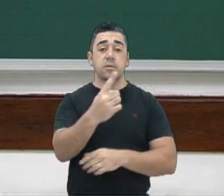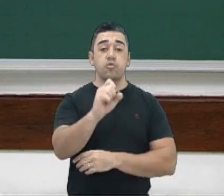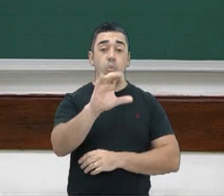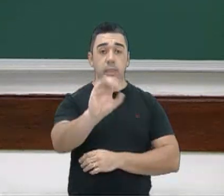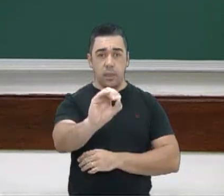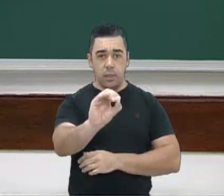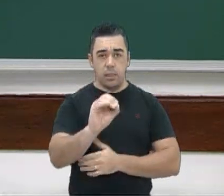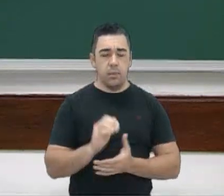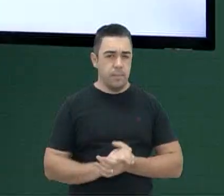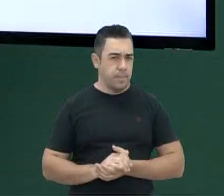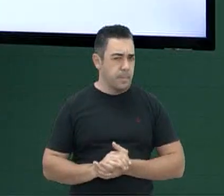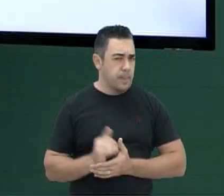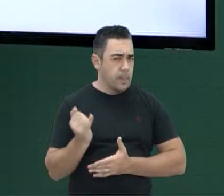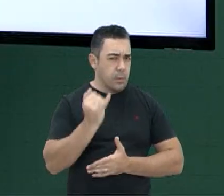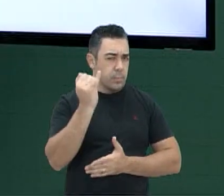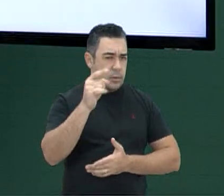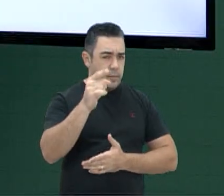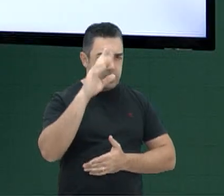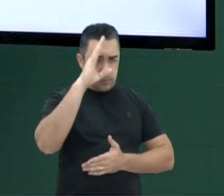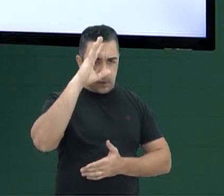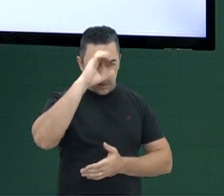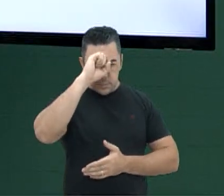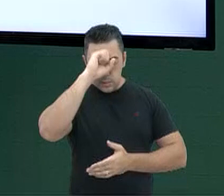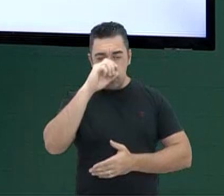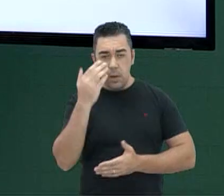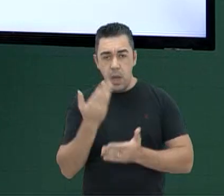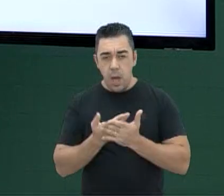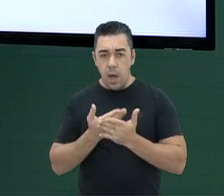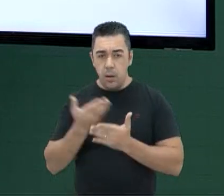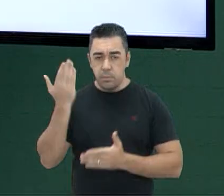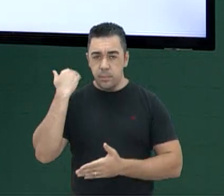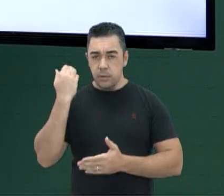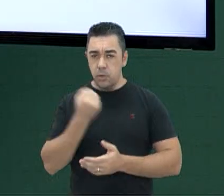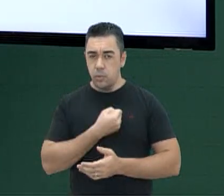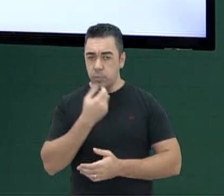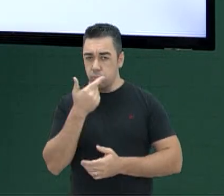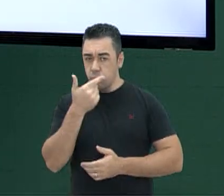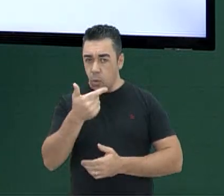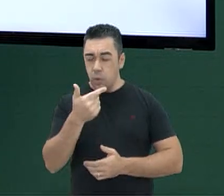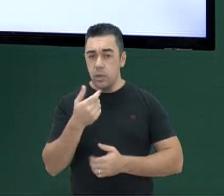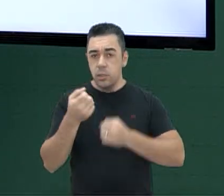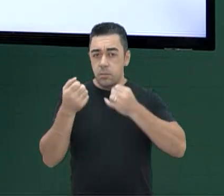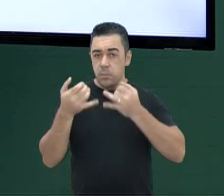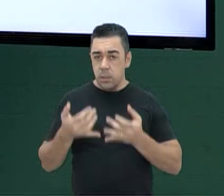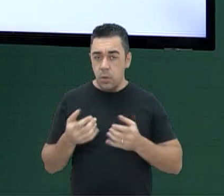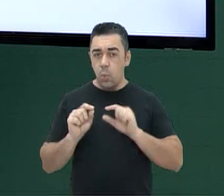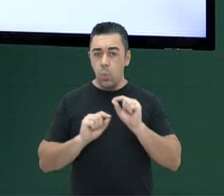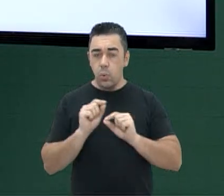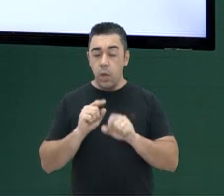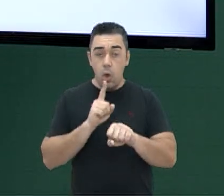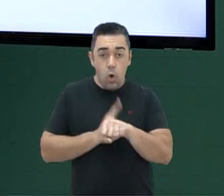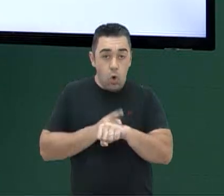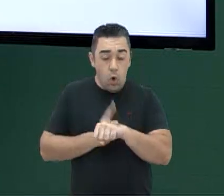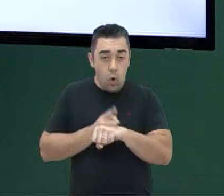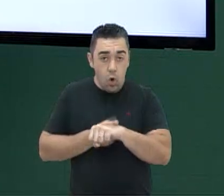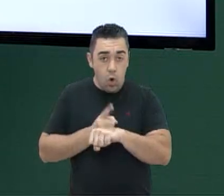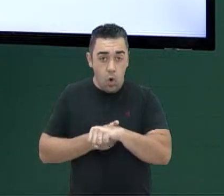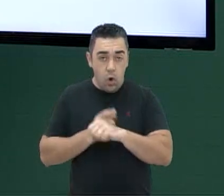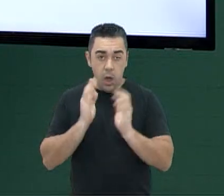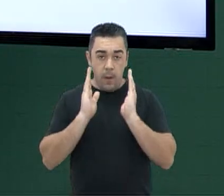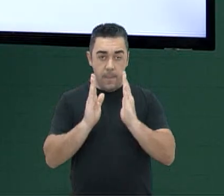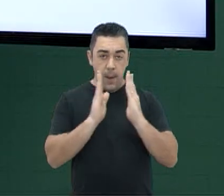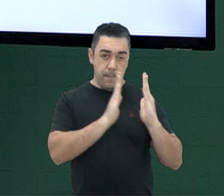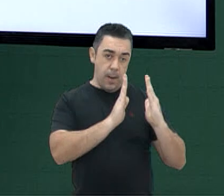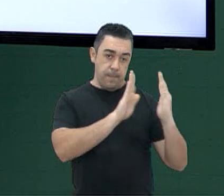leste. Importante, na aula número 2 que você assistiu com o professor Marcos, quando ele tratou de fusos horários, lá ele